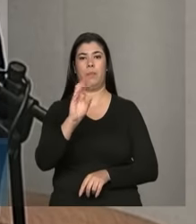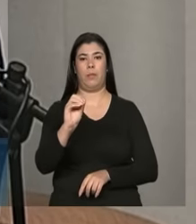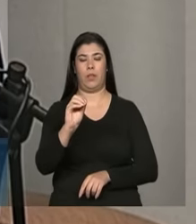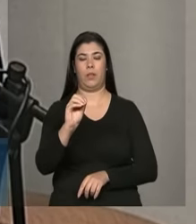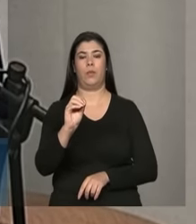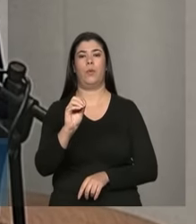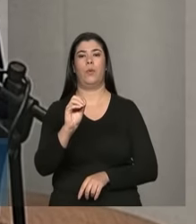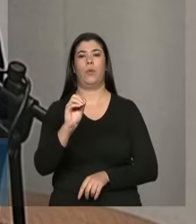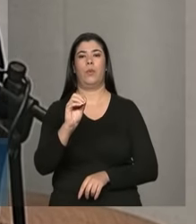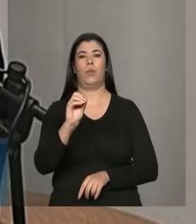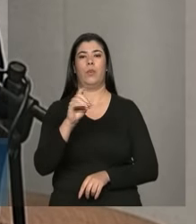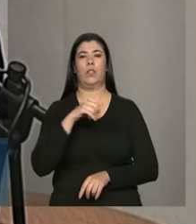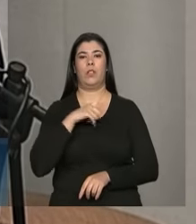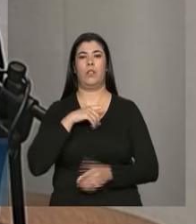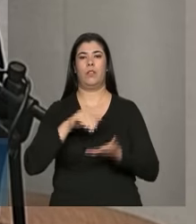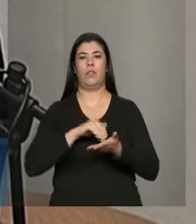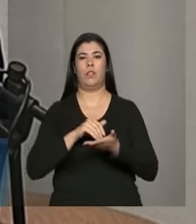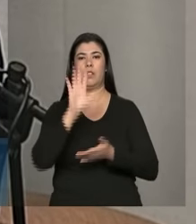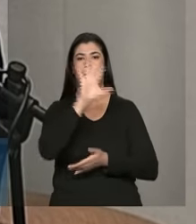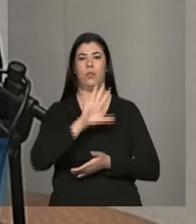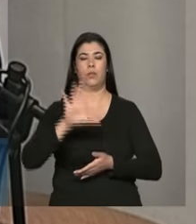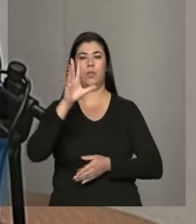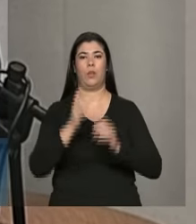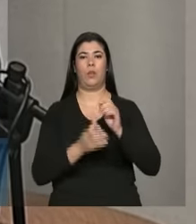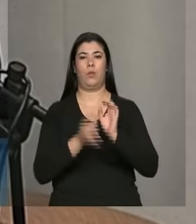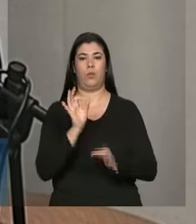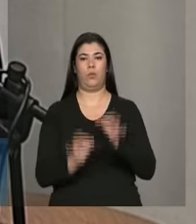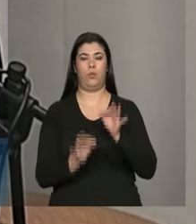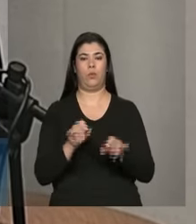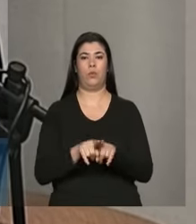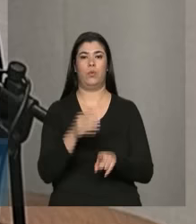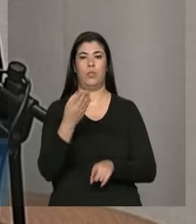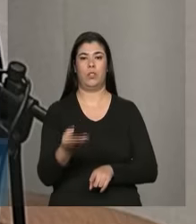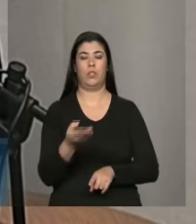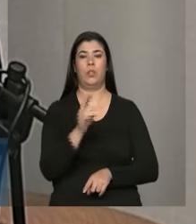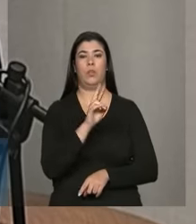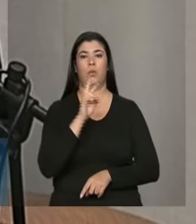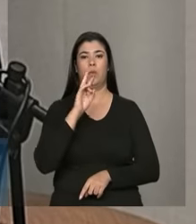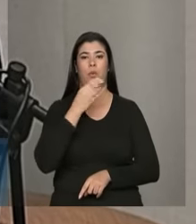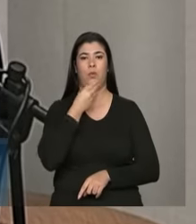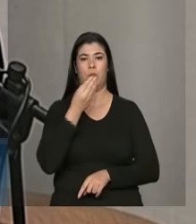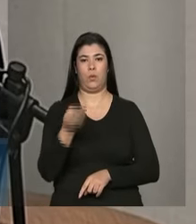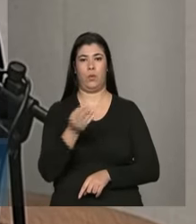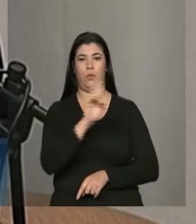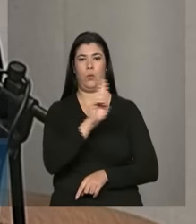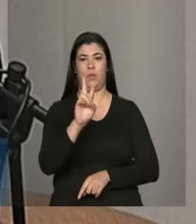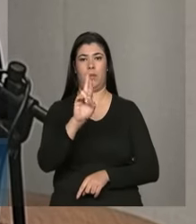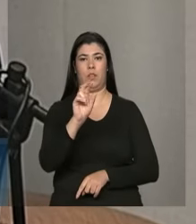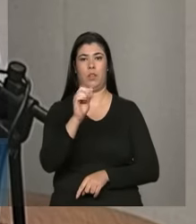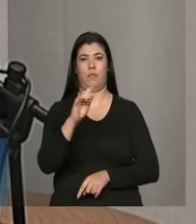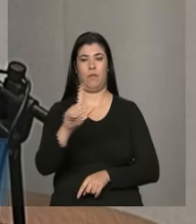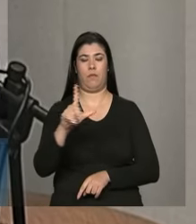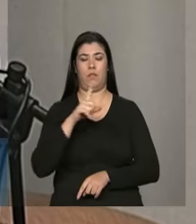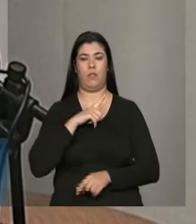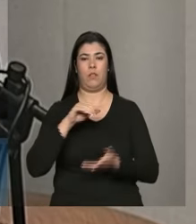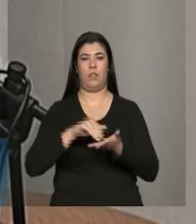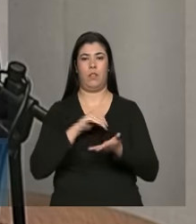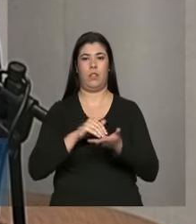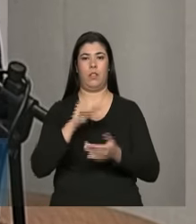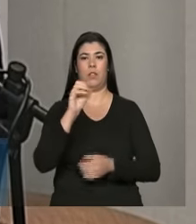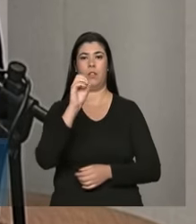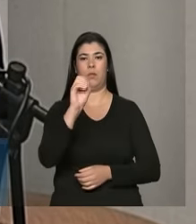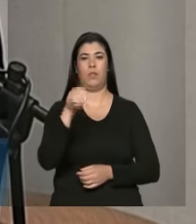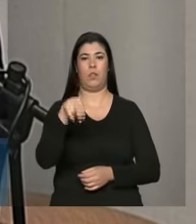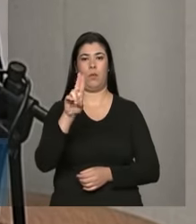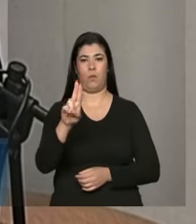de Justiça Saúdo também o senhor Rafael franzini secretário de ligação das Nações Unidas sobre